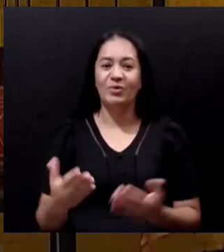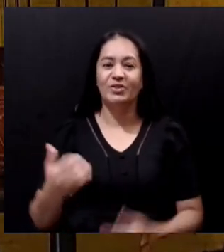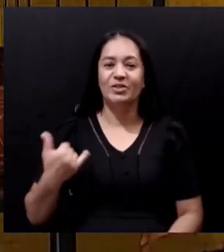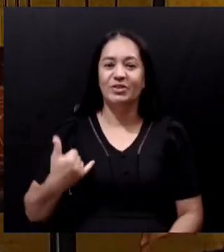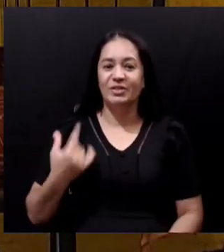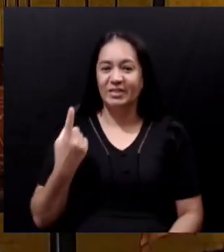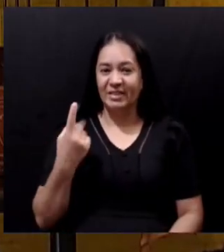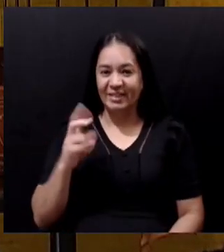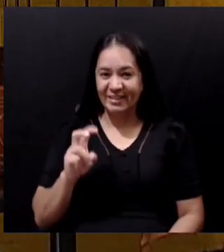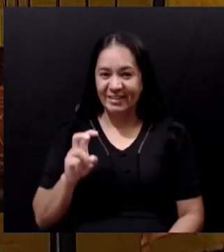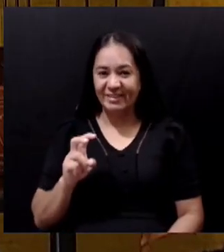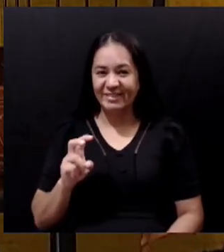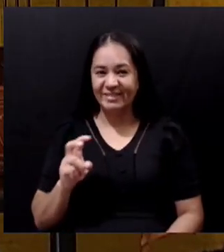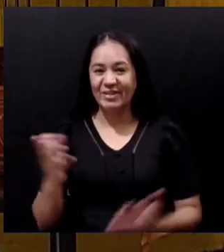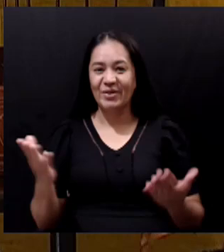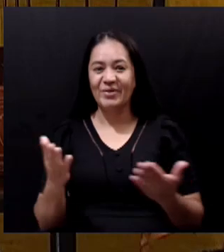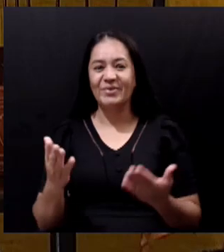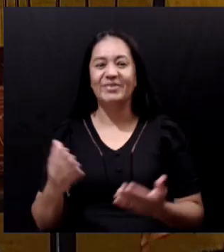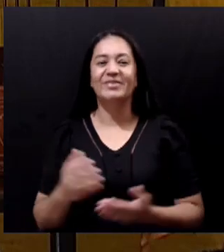do pastel.